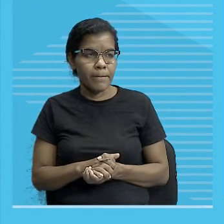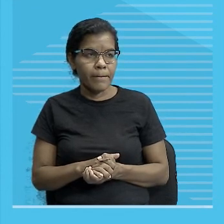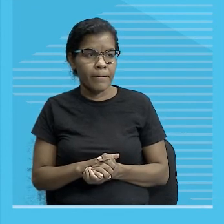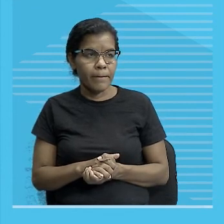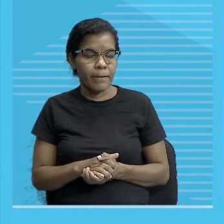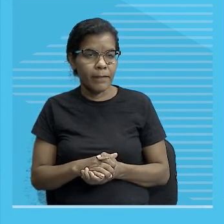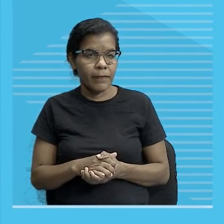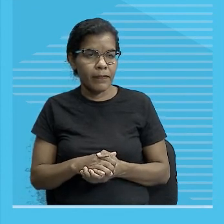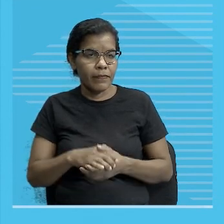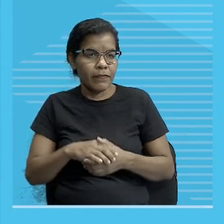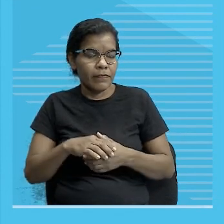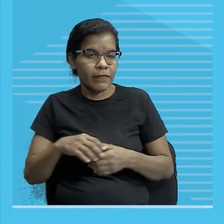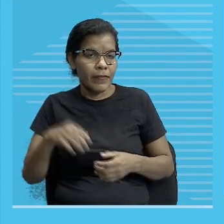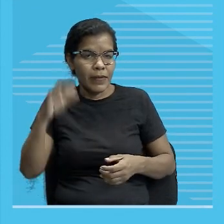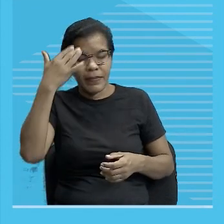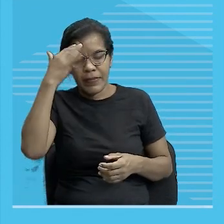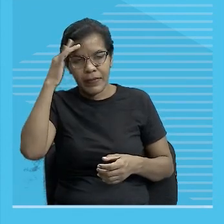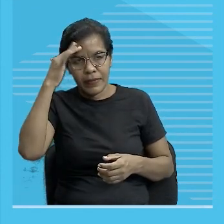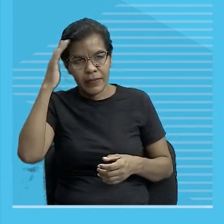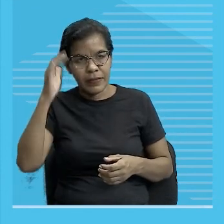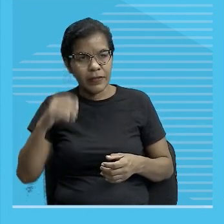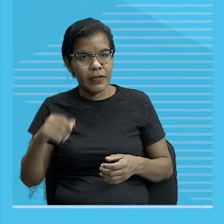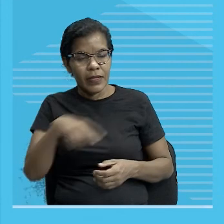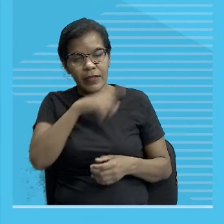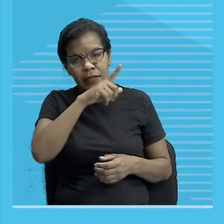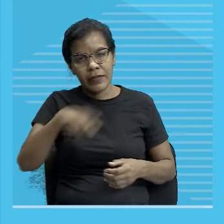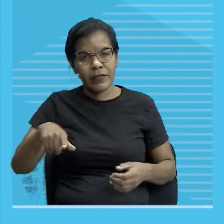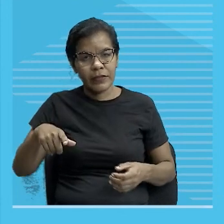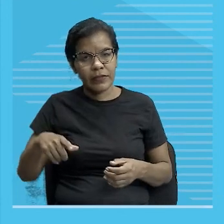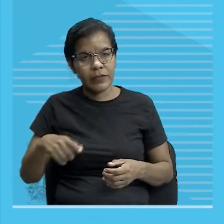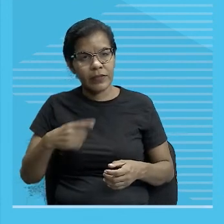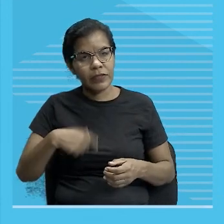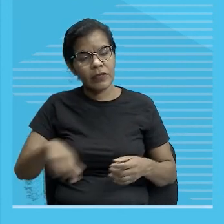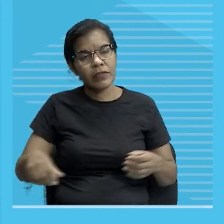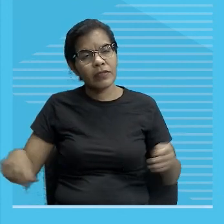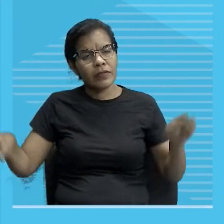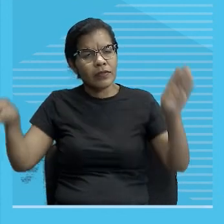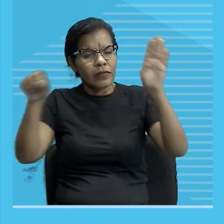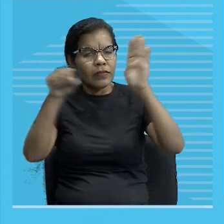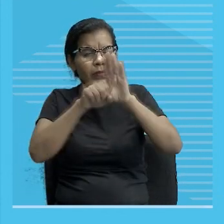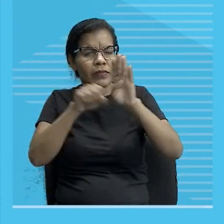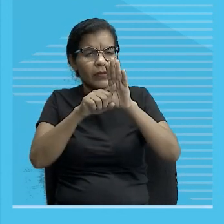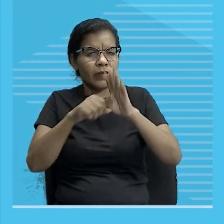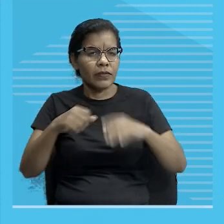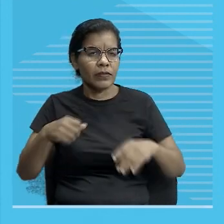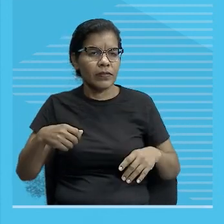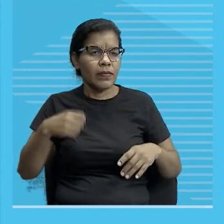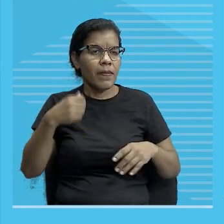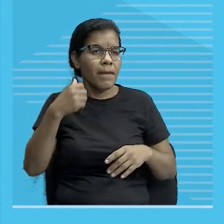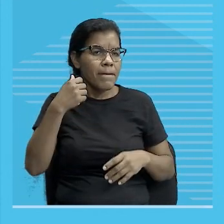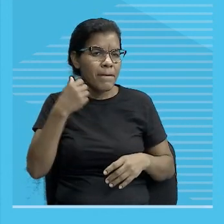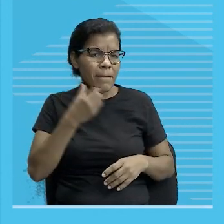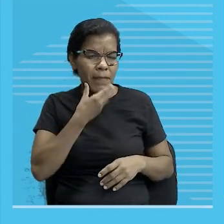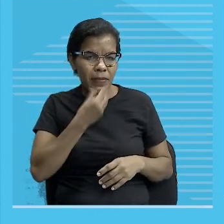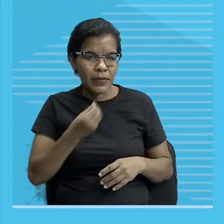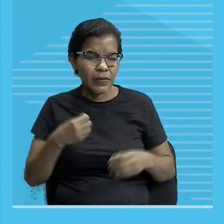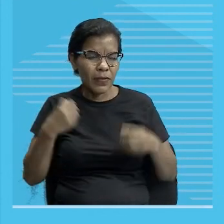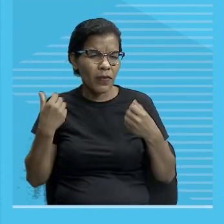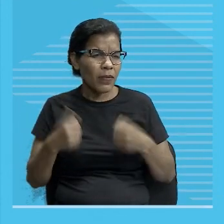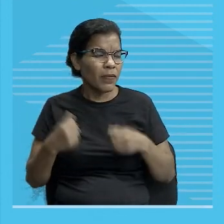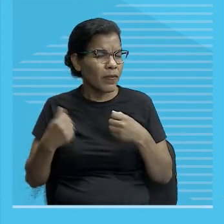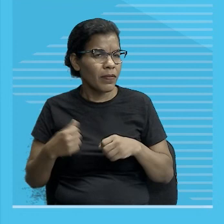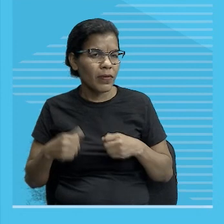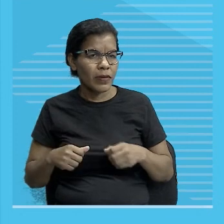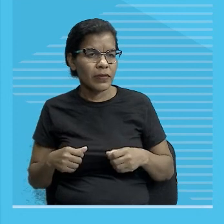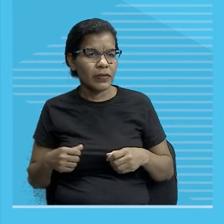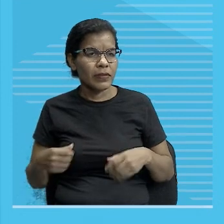você vai achar que está acontecendo a crase diante de um substantivo masculino. Flavinha, como é que pode? Se a senhora diz que a crase